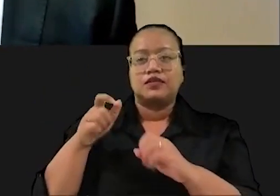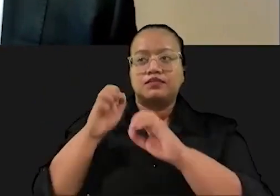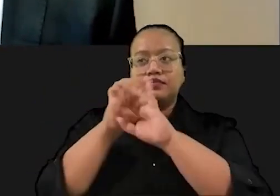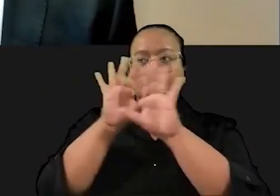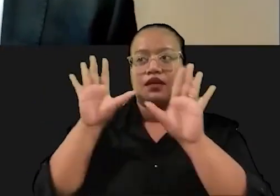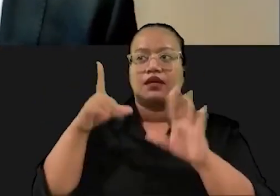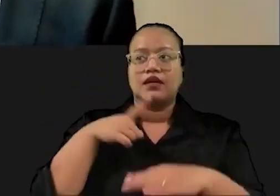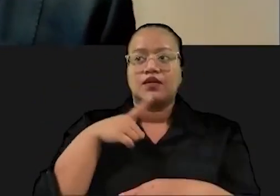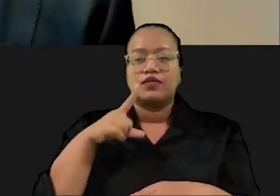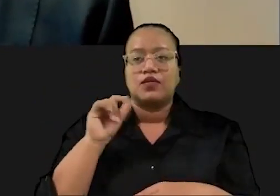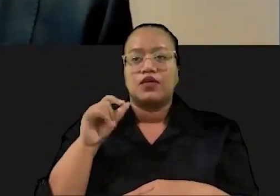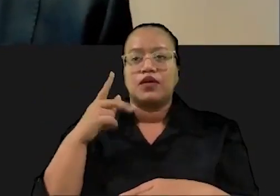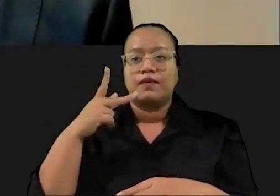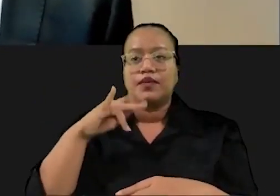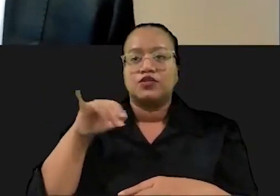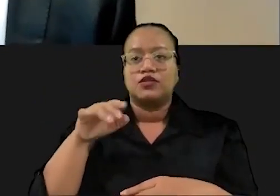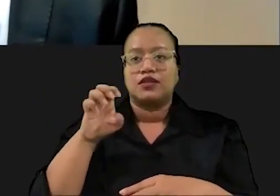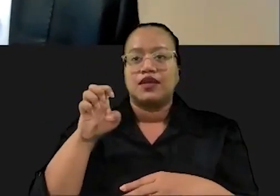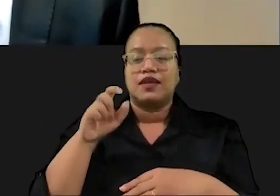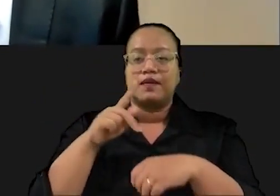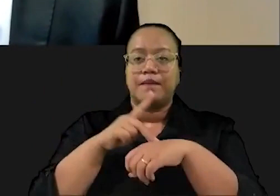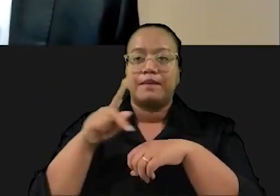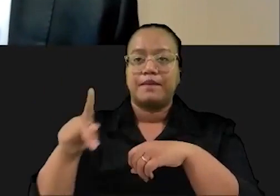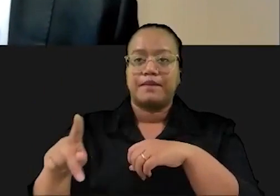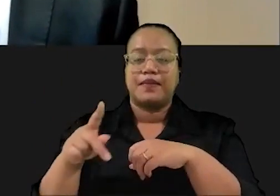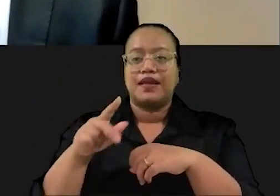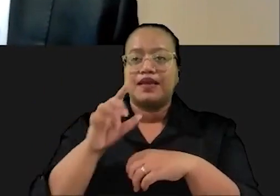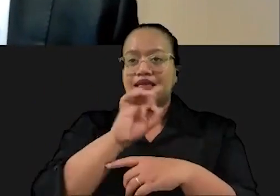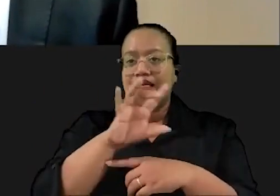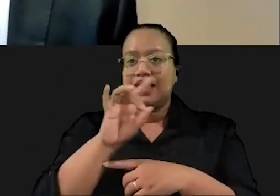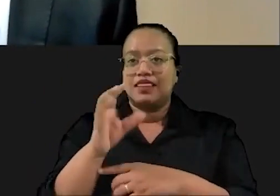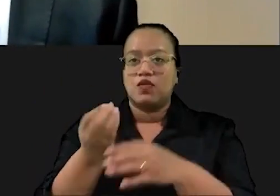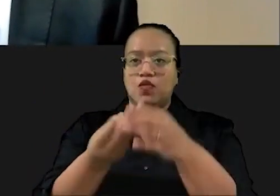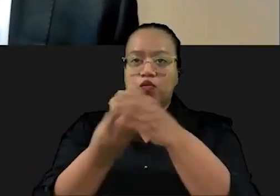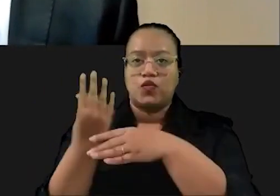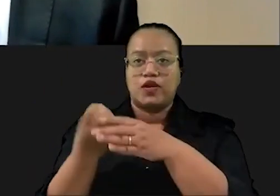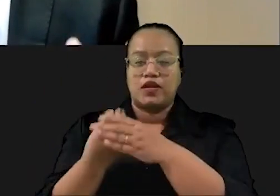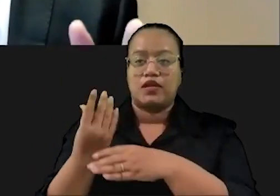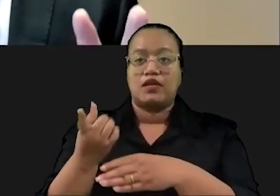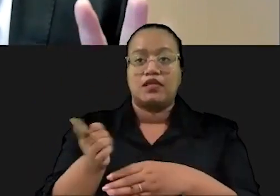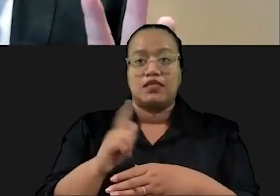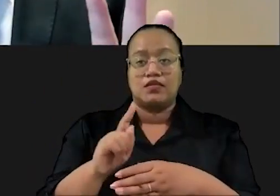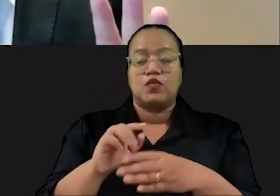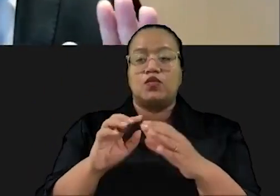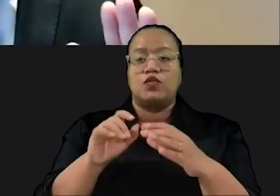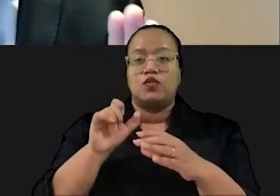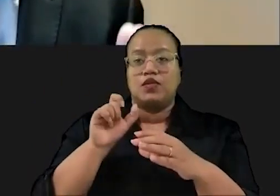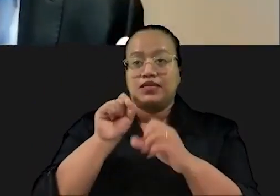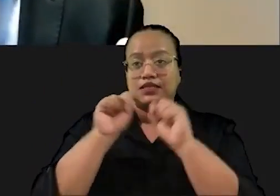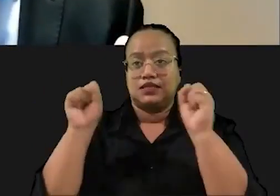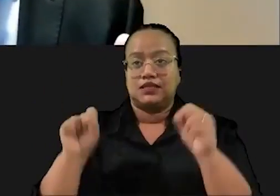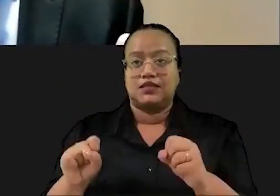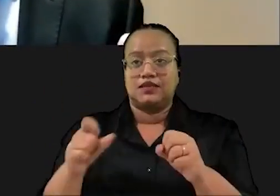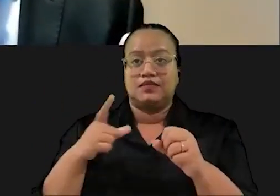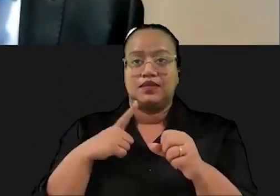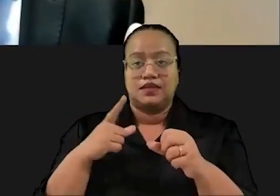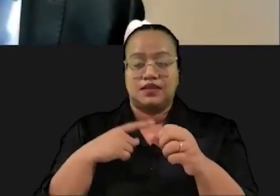de fluxos, não é que cada um cria o seu fluxo. Não, os fluxos são criados de acordo com